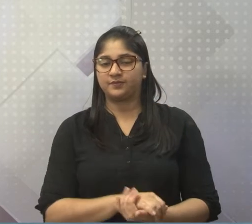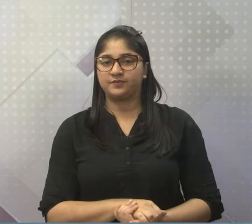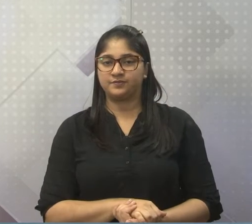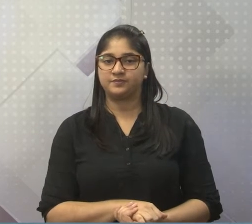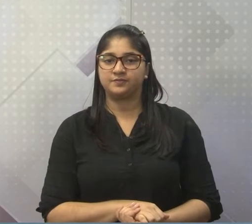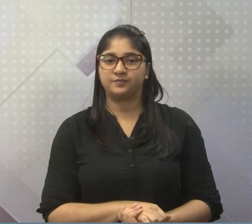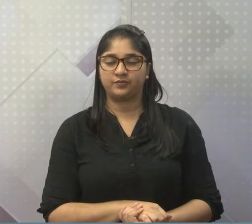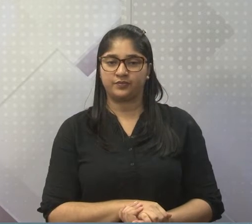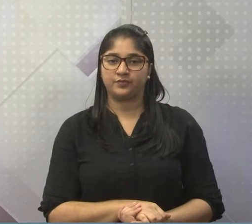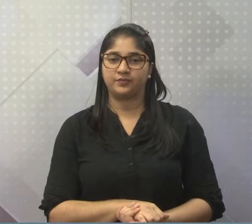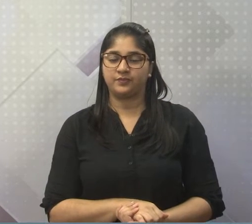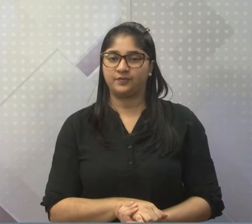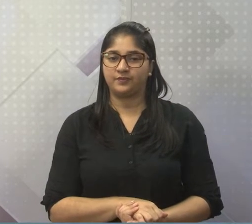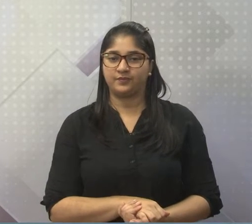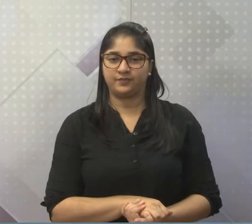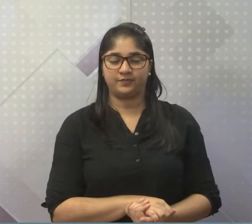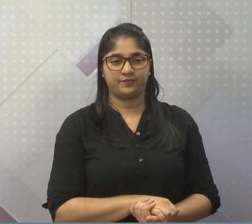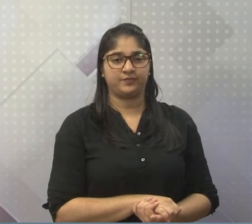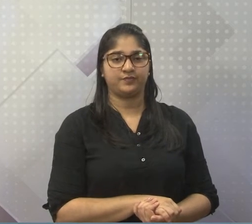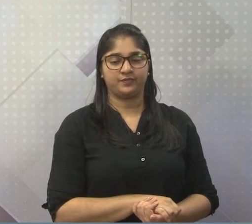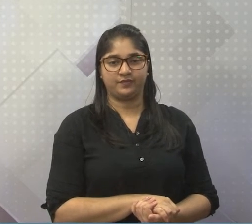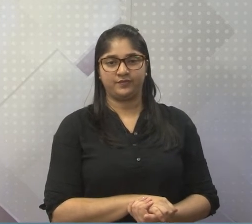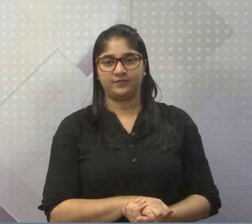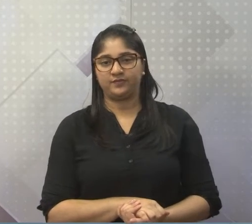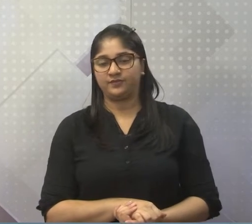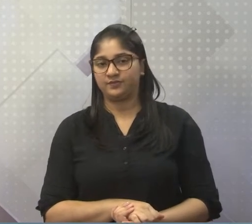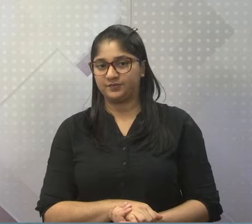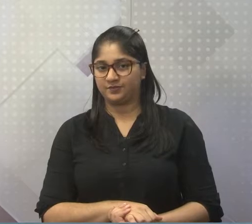ângulo verde está aqui